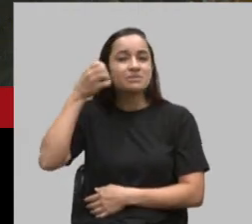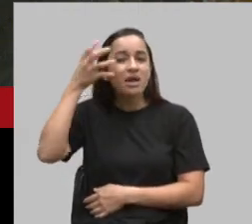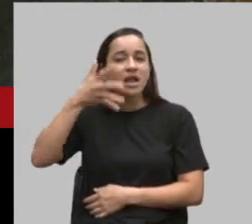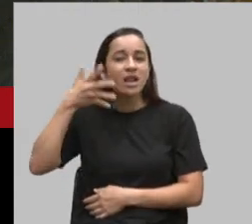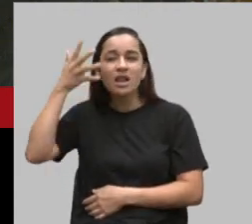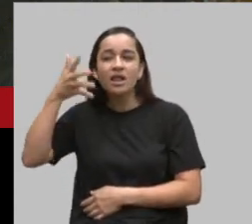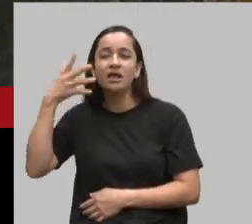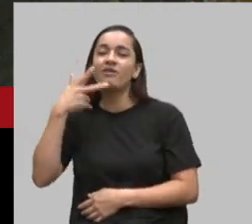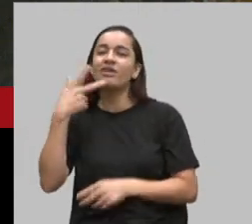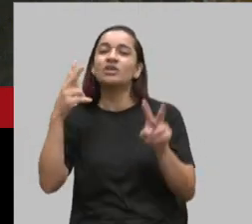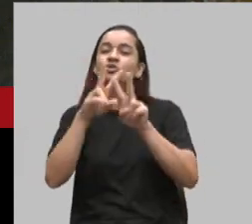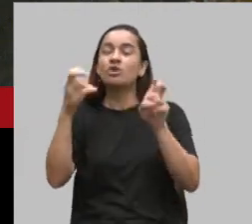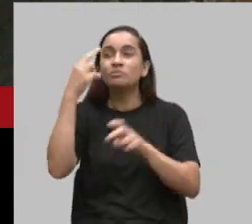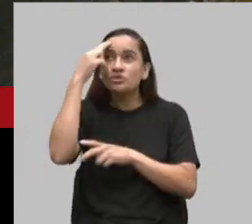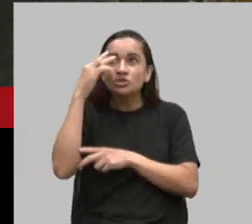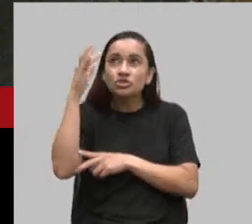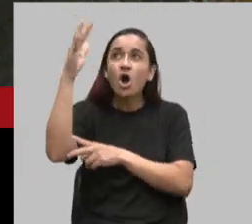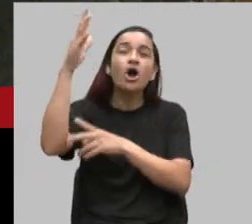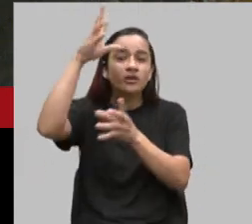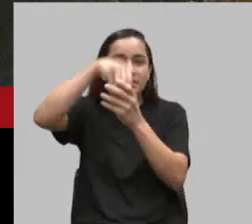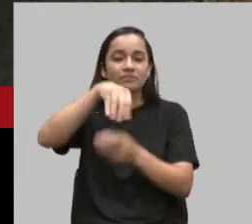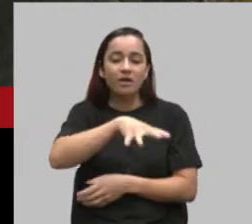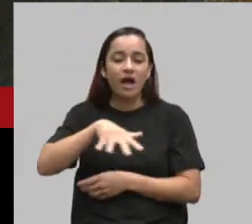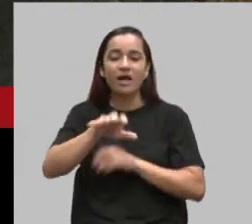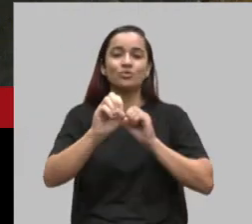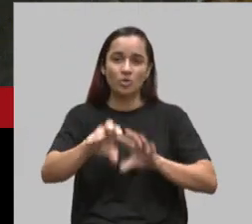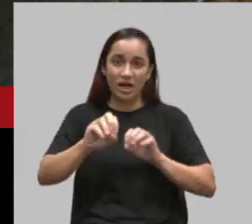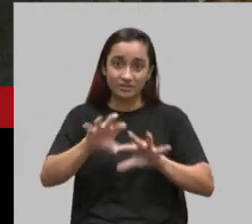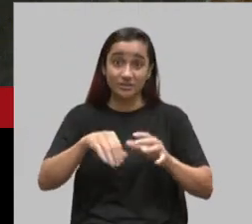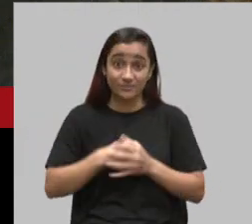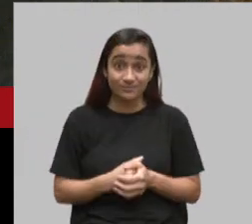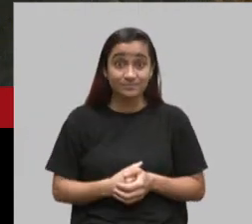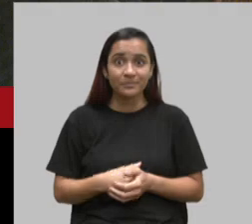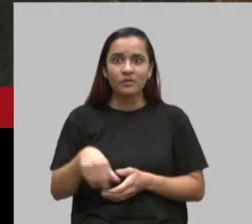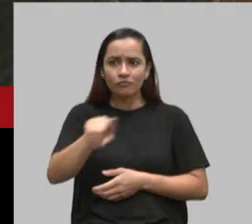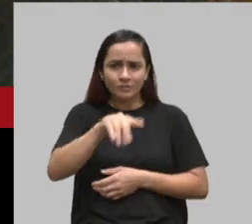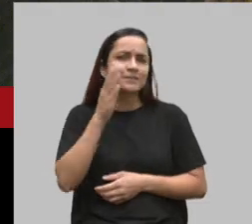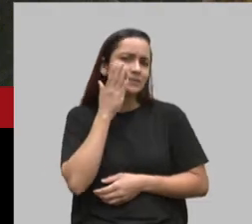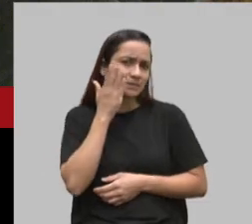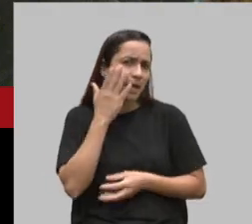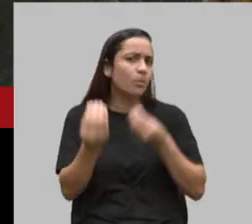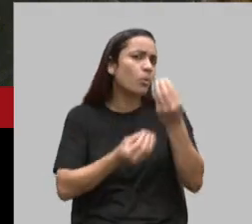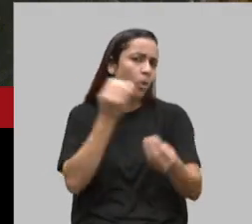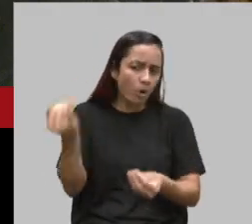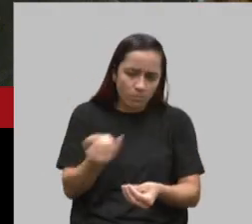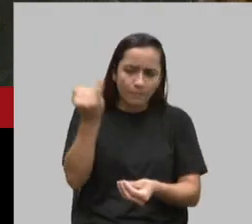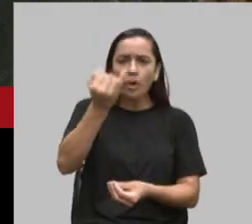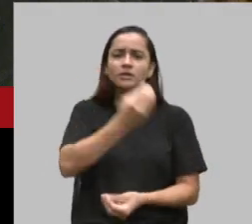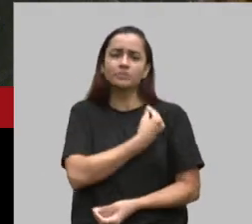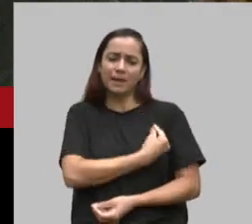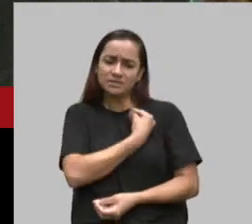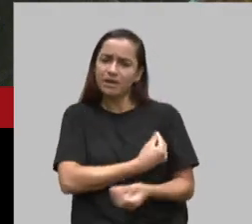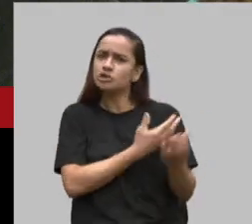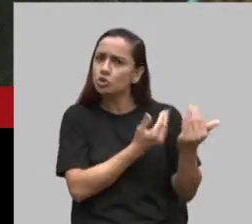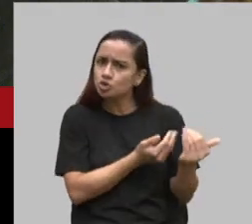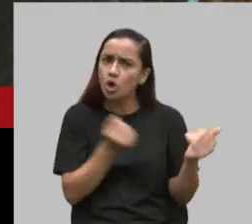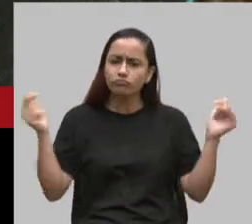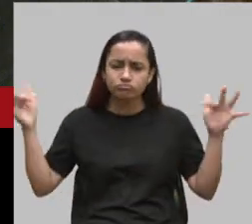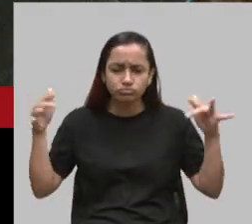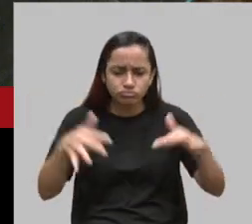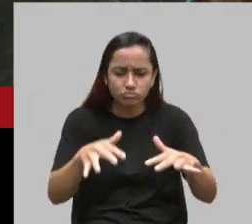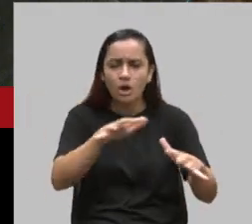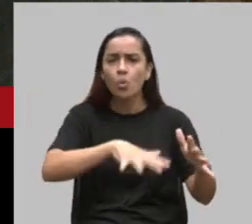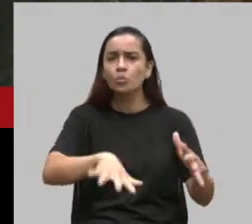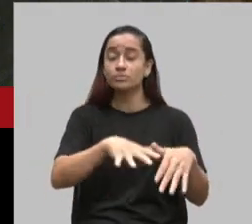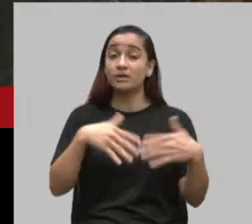vocês sobre a nossa educação a gente sabe o quão importante é a participação da Juventude dentro desses espaços e eu quero daqui